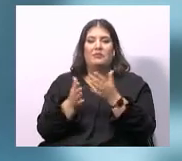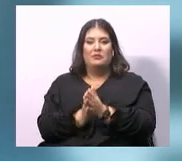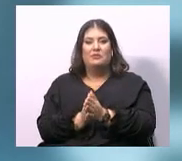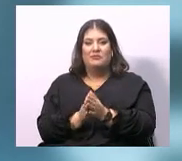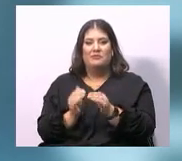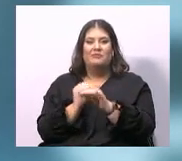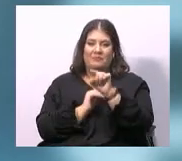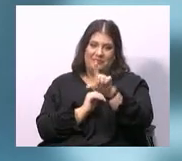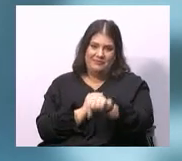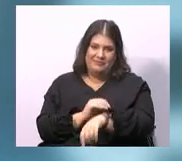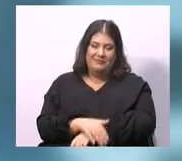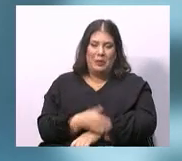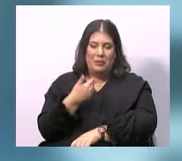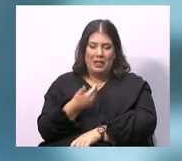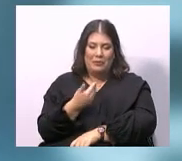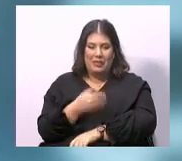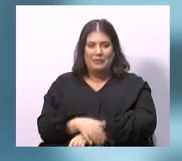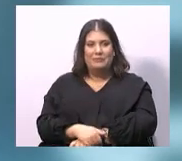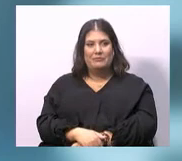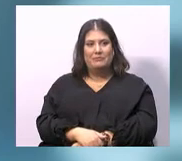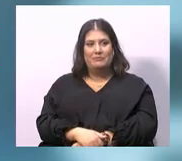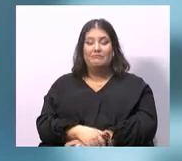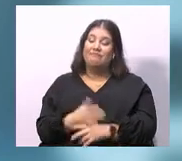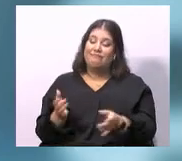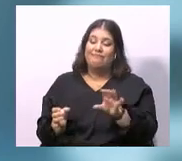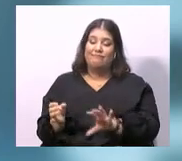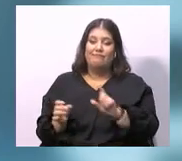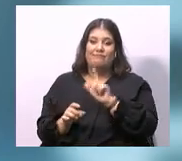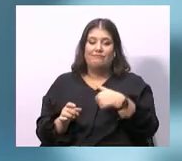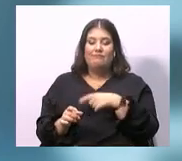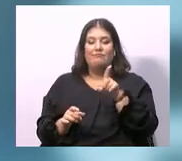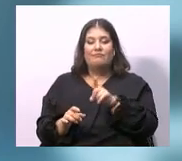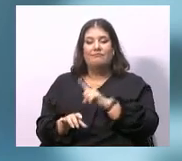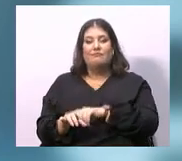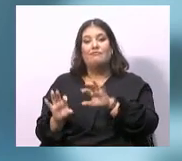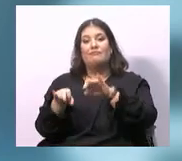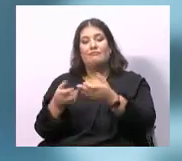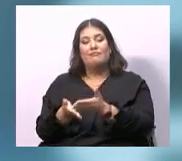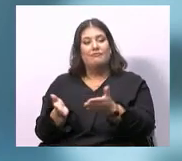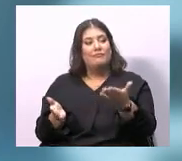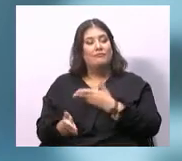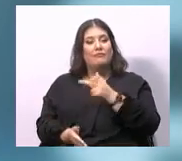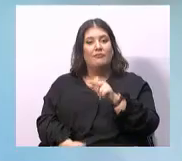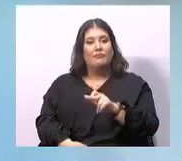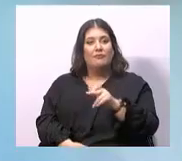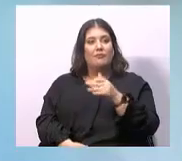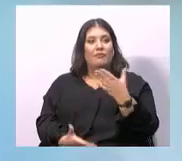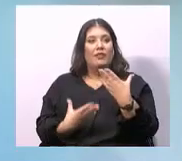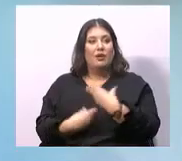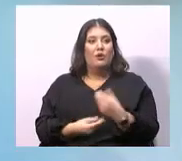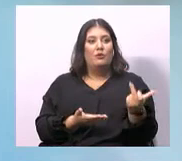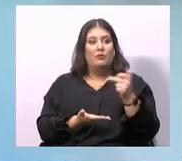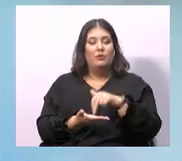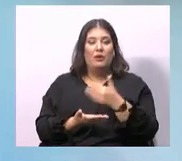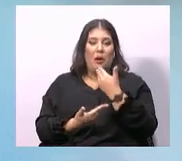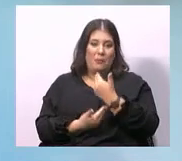Igualmente, um bom ano. Obrigada. É desta maneira então que fechamos o programa. Dr. Francisco Freitas, sempre um gosto recebê-lo. Muito obrigada